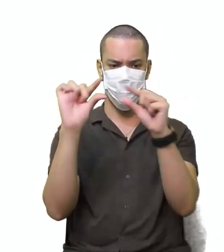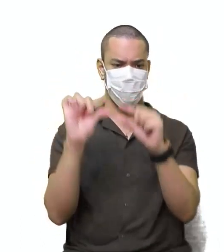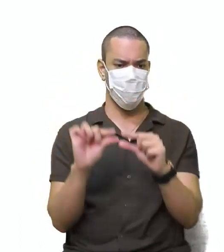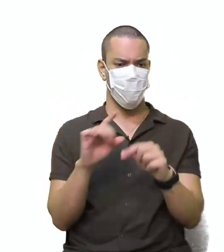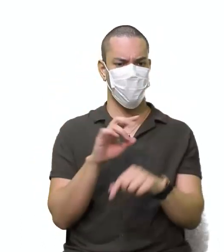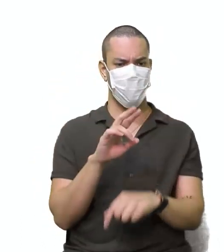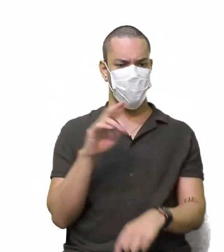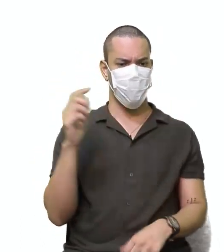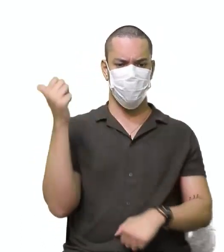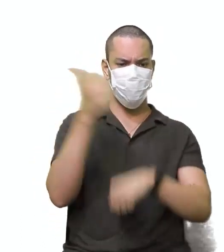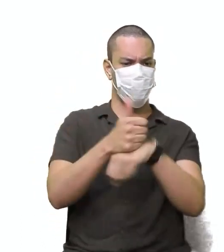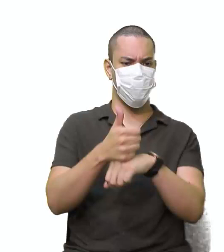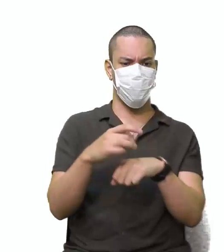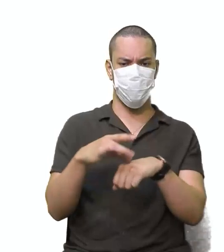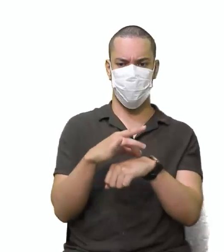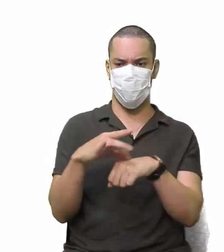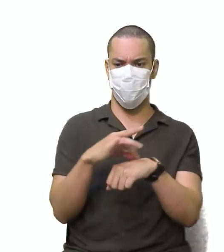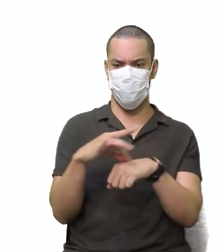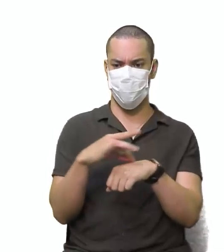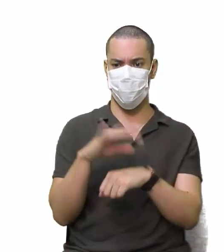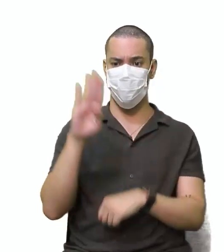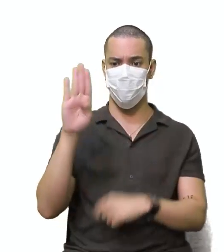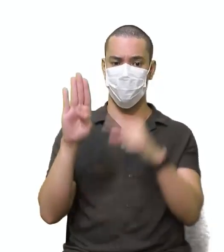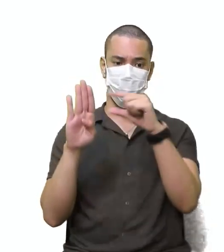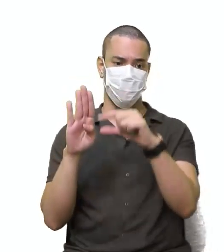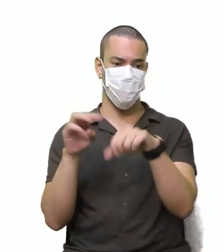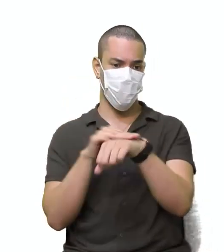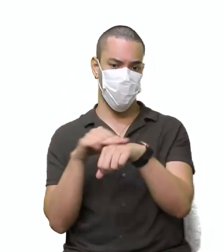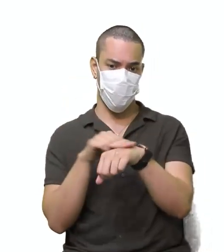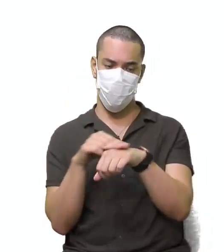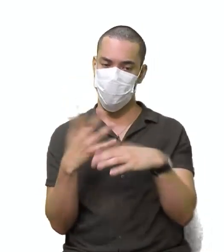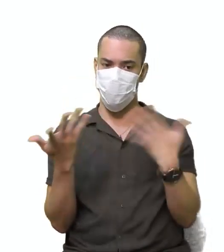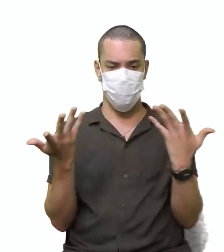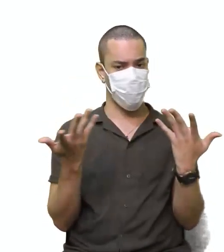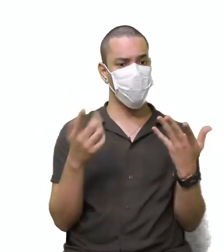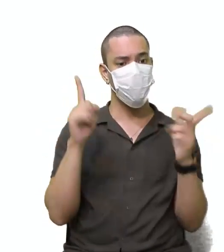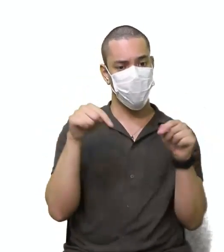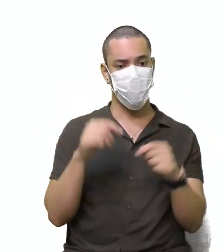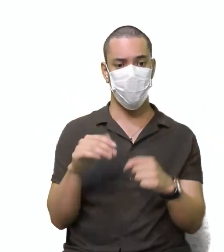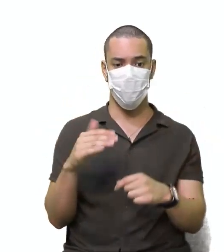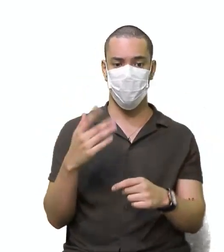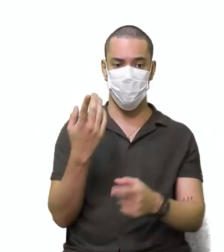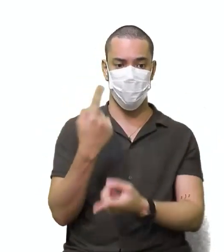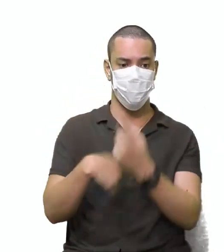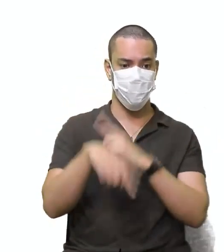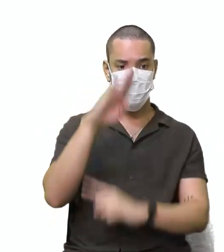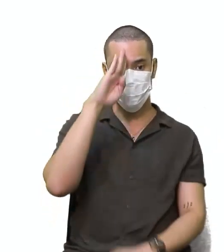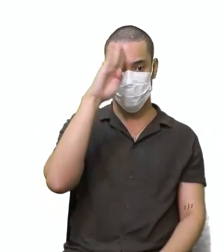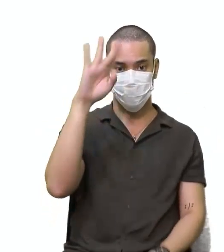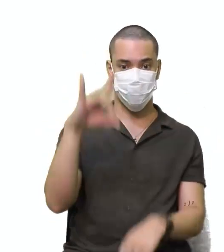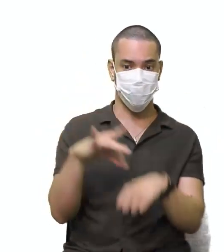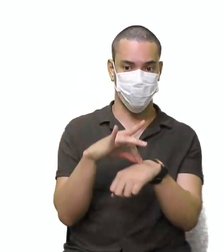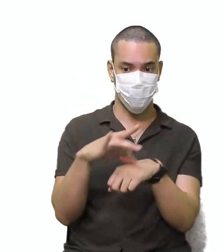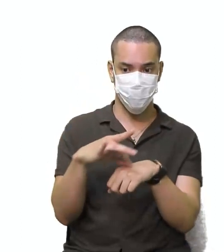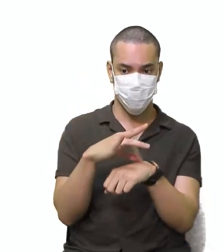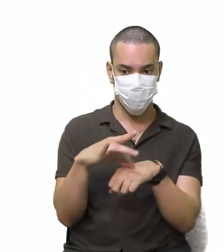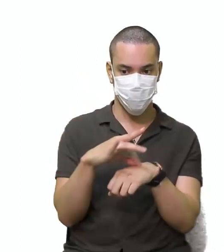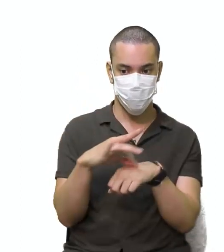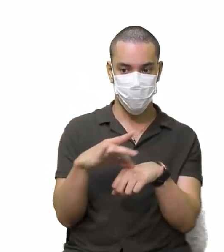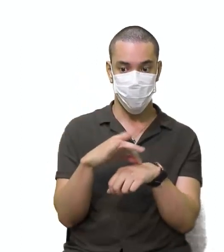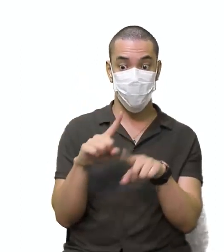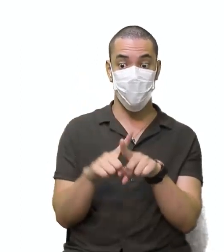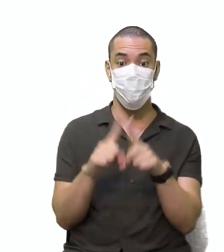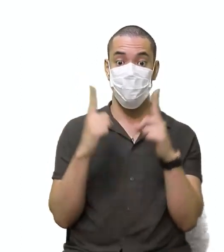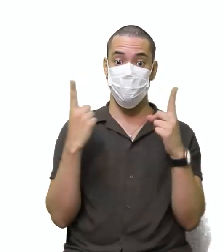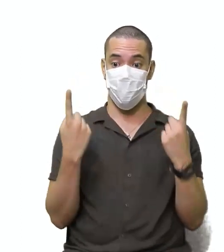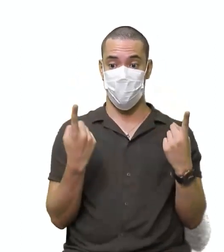preta. E o Bzinho é recessivo, que era marrom, então Exatamente. ele ia predominar realmente o preto. Então, nós estamos aqui, porém, aliás, nós